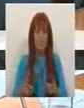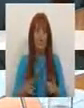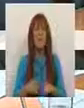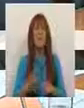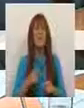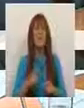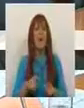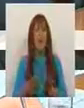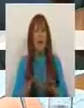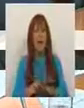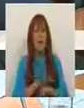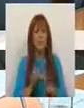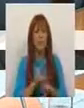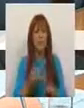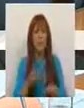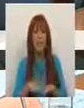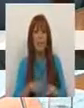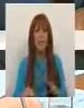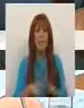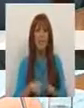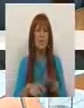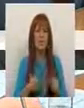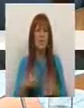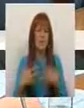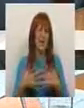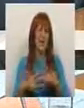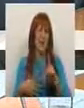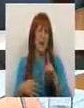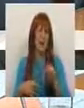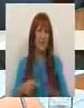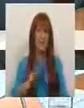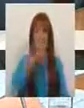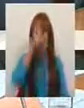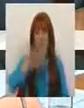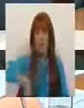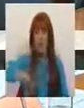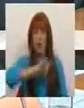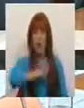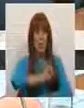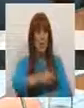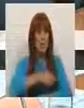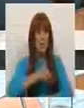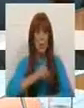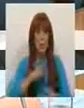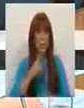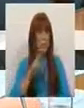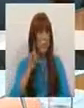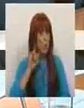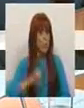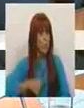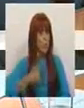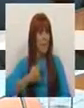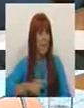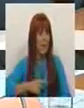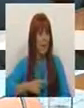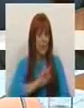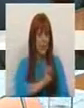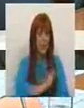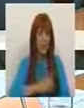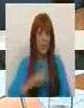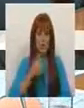Posição disfarçada pela pressão, naturalmente, dos sindicatos. Sr. Ministro, para nós o poder local é muito importante. O